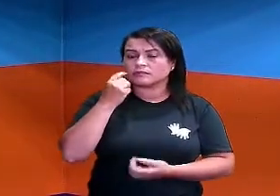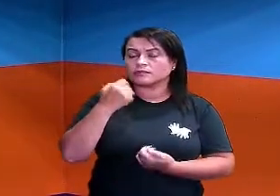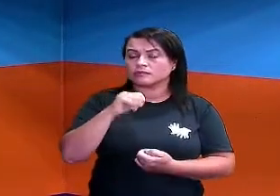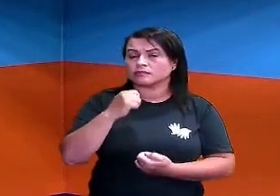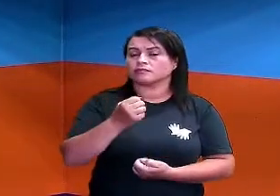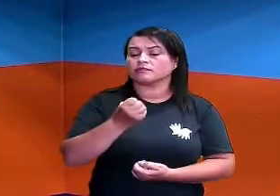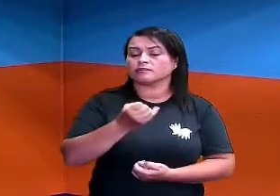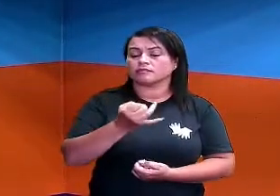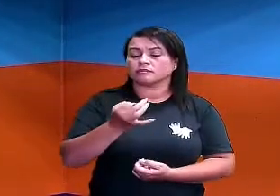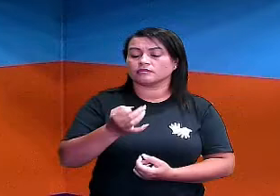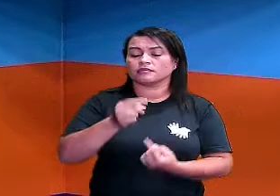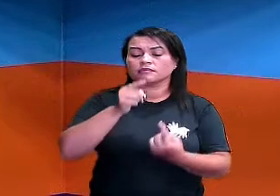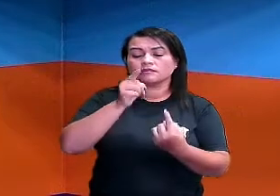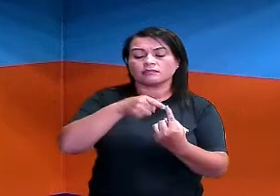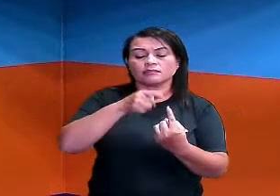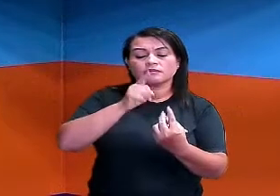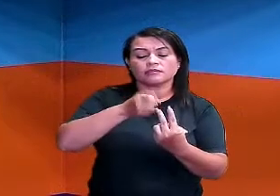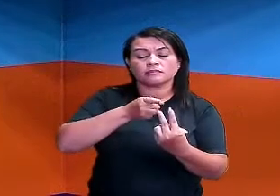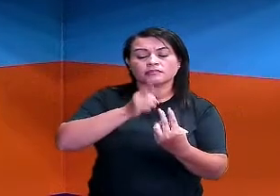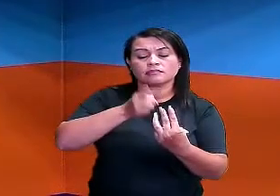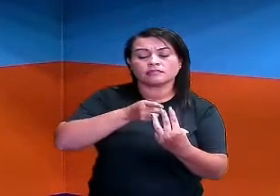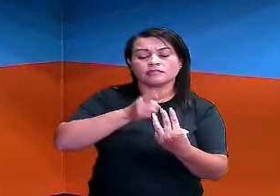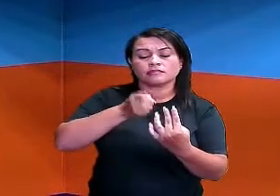contar cada tracinho